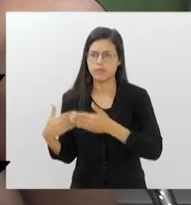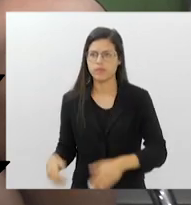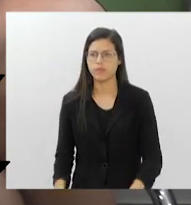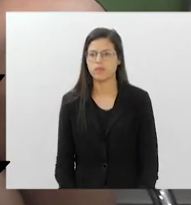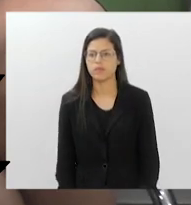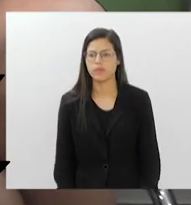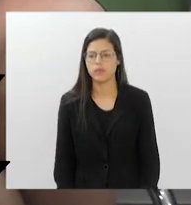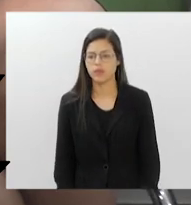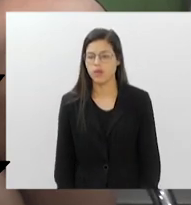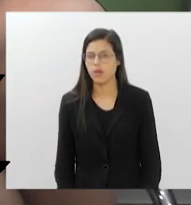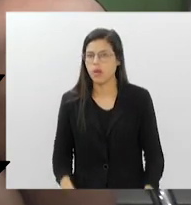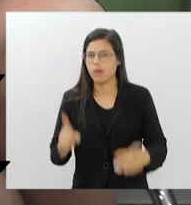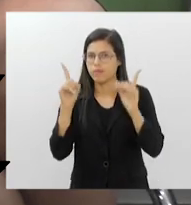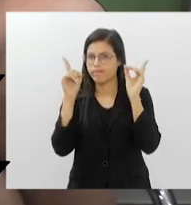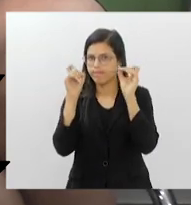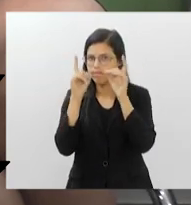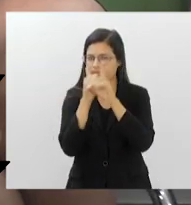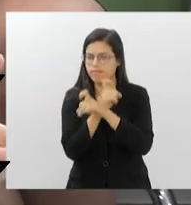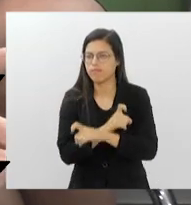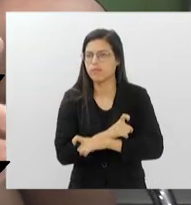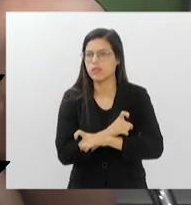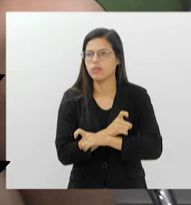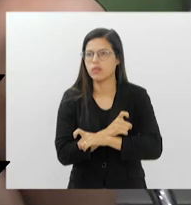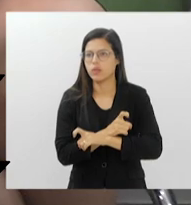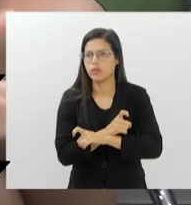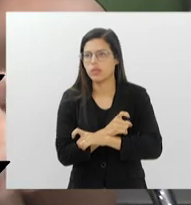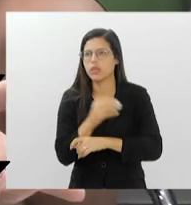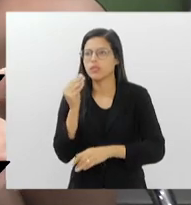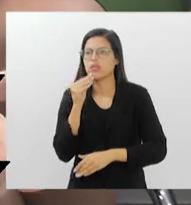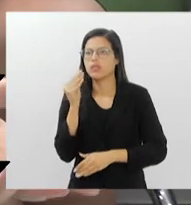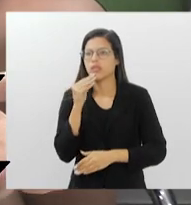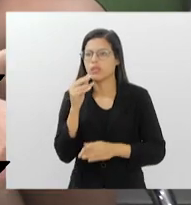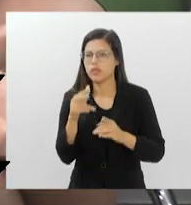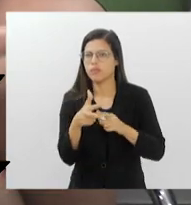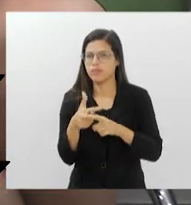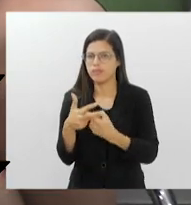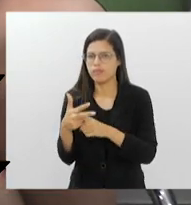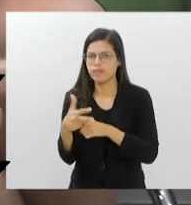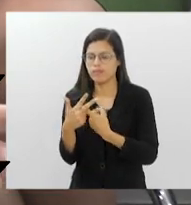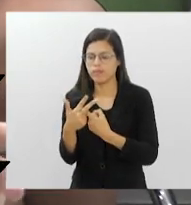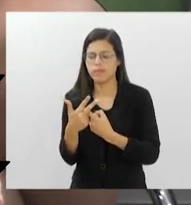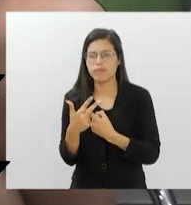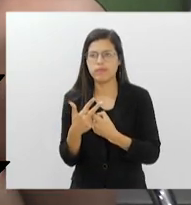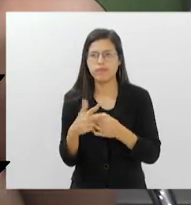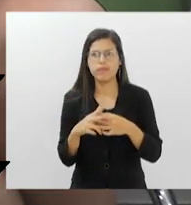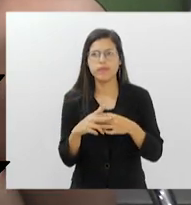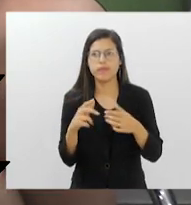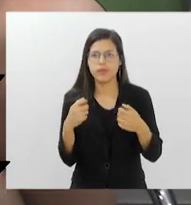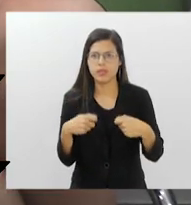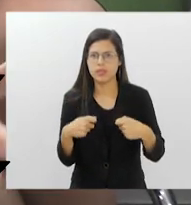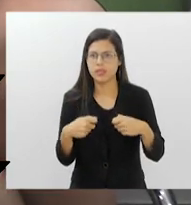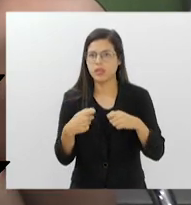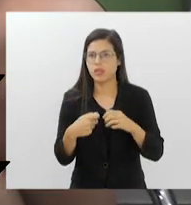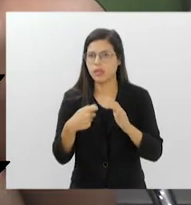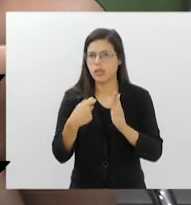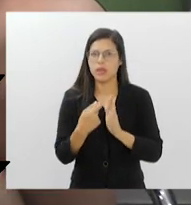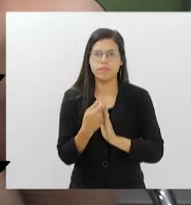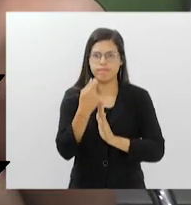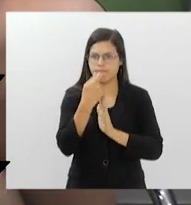numa dificuldade muito grande de tentar consertá-la porque precisaria reescrevê-la